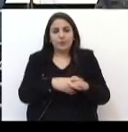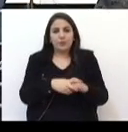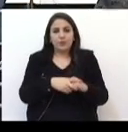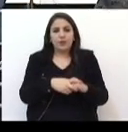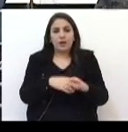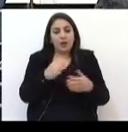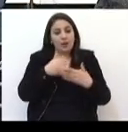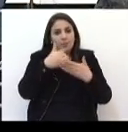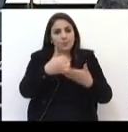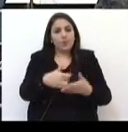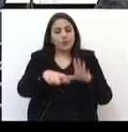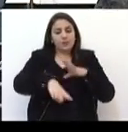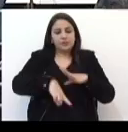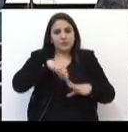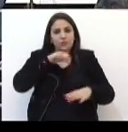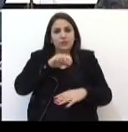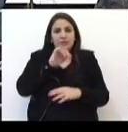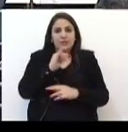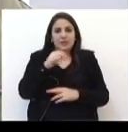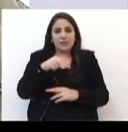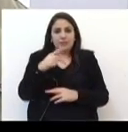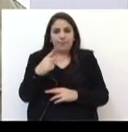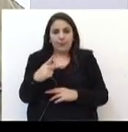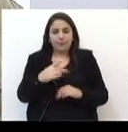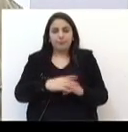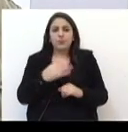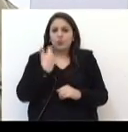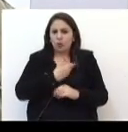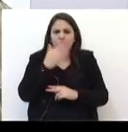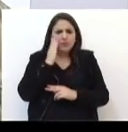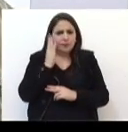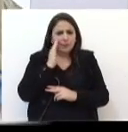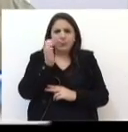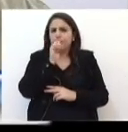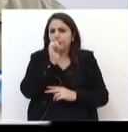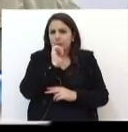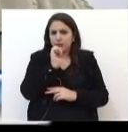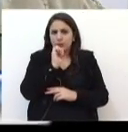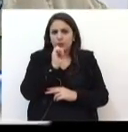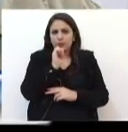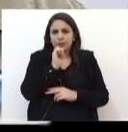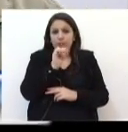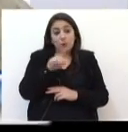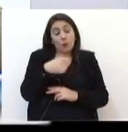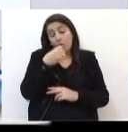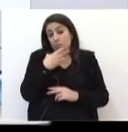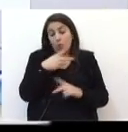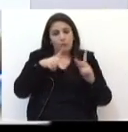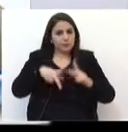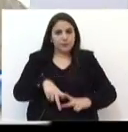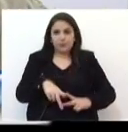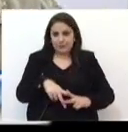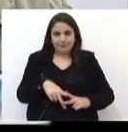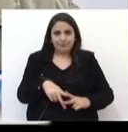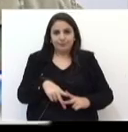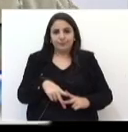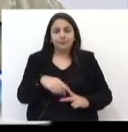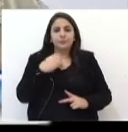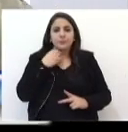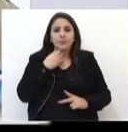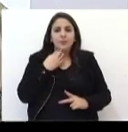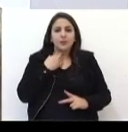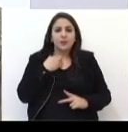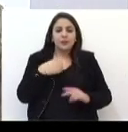públicos, apoia a decisão do MP. A gente sabe que o consumo de bebida alcoólica não é bom para ninguém, né?